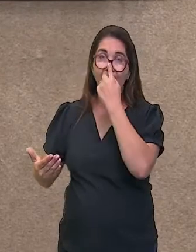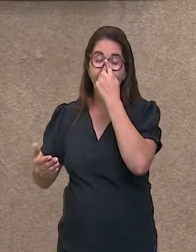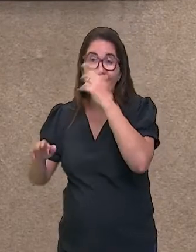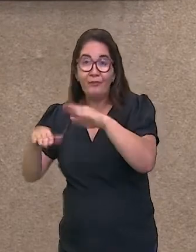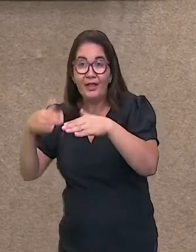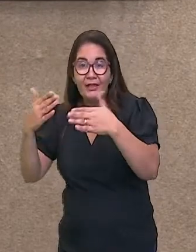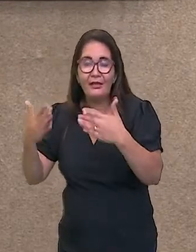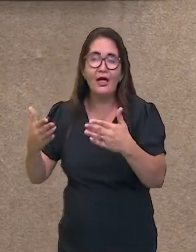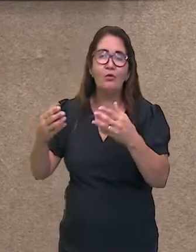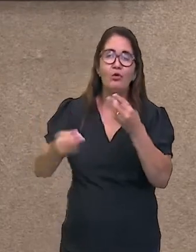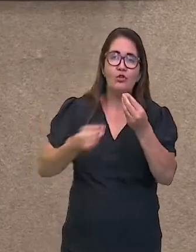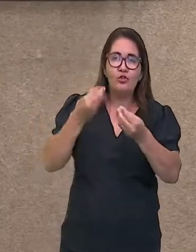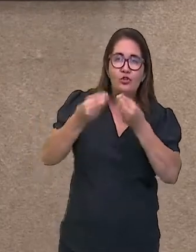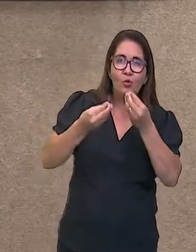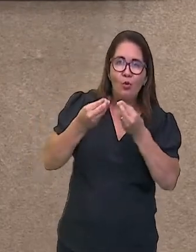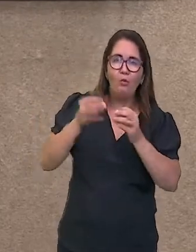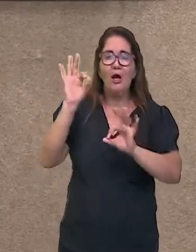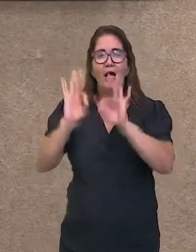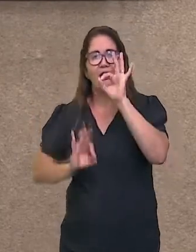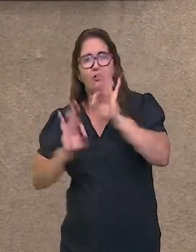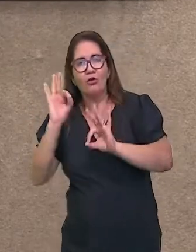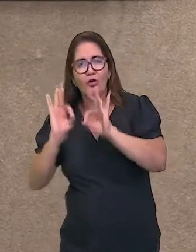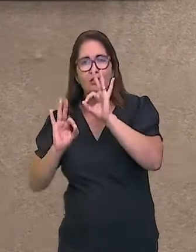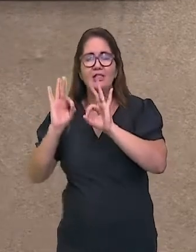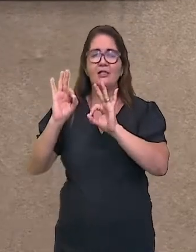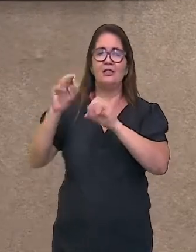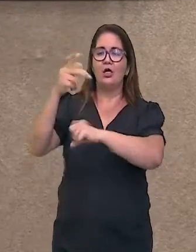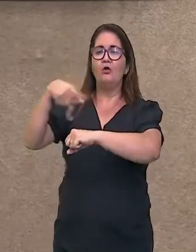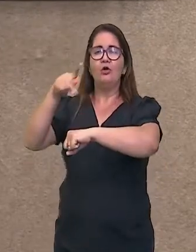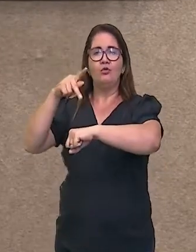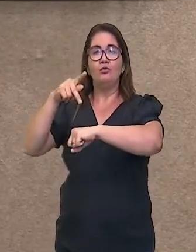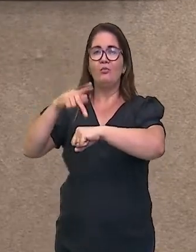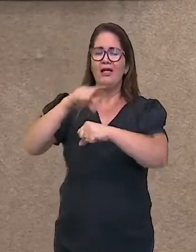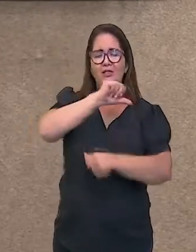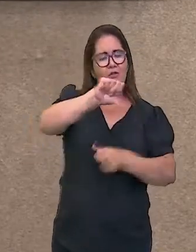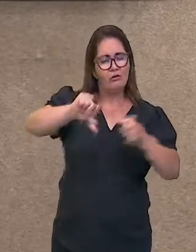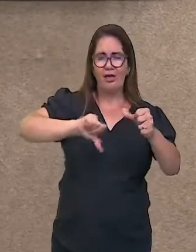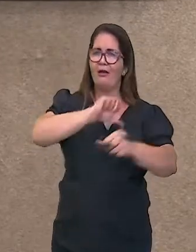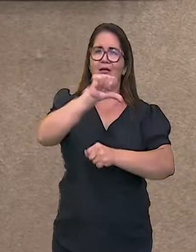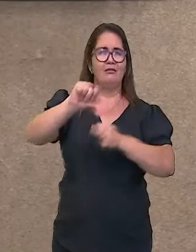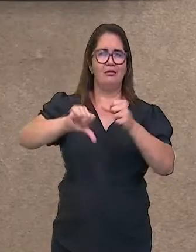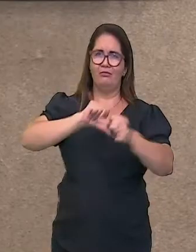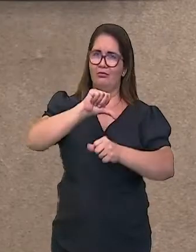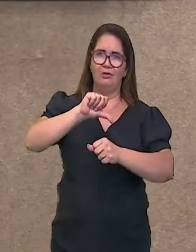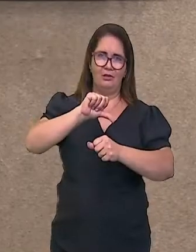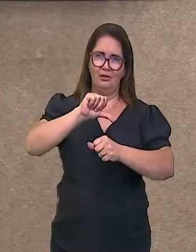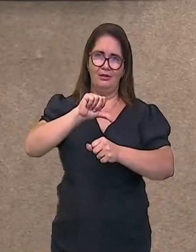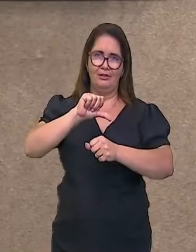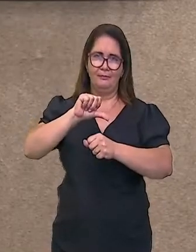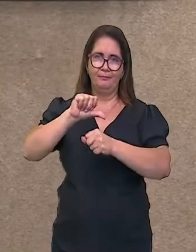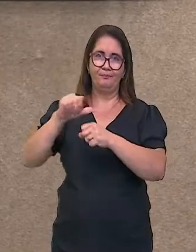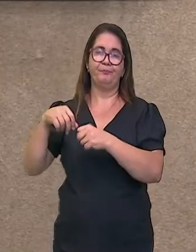um armistício para colocar fim à guerra após 4 anos.